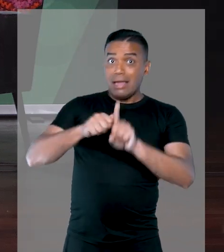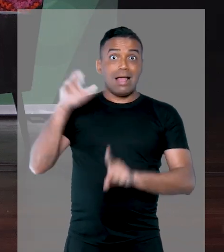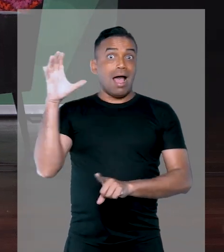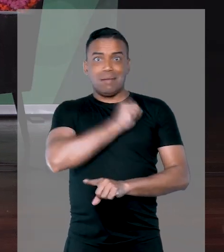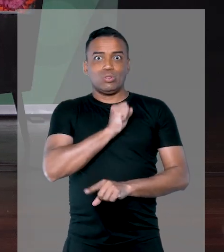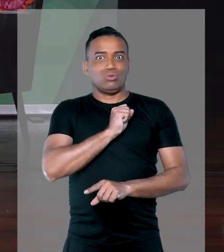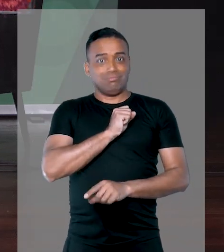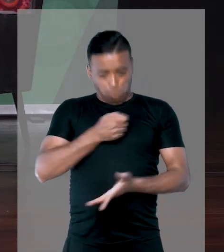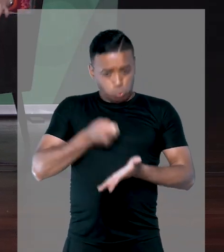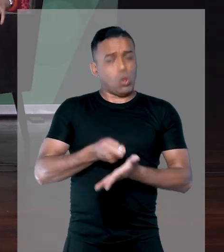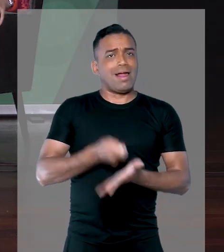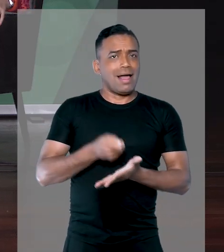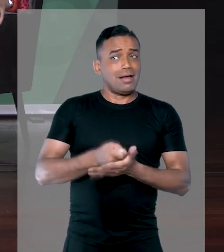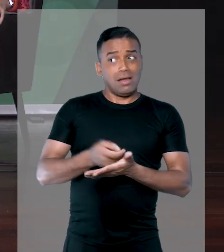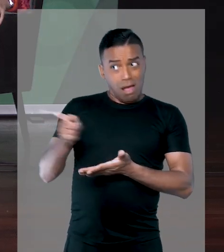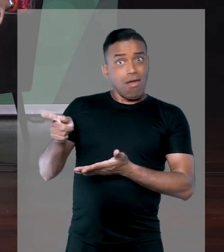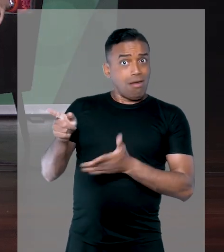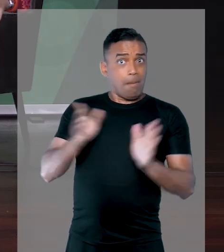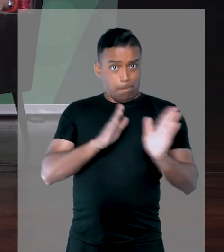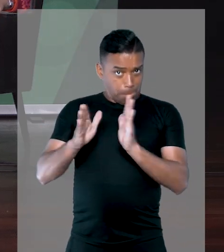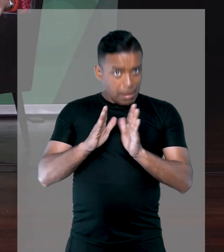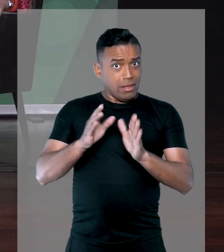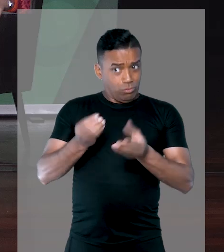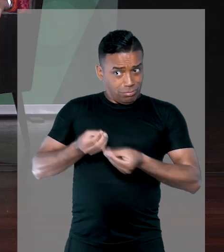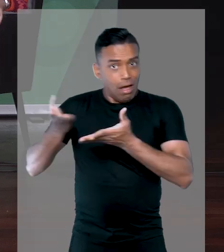Garanto. Dá um prazo para essa menina, para vocês verem.